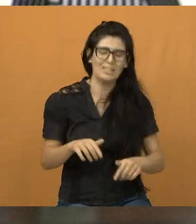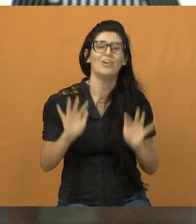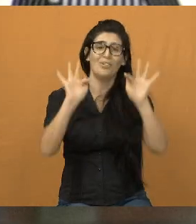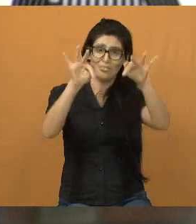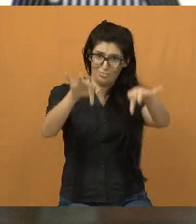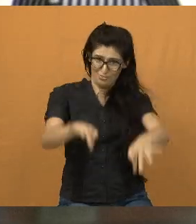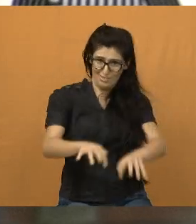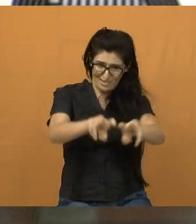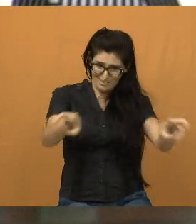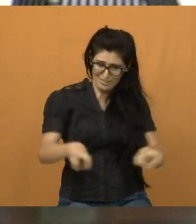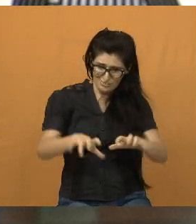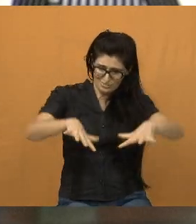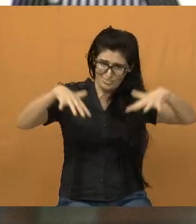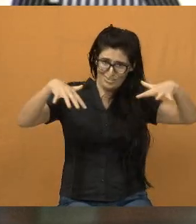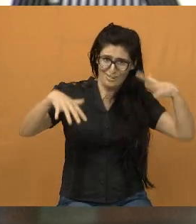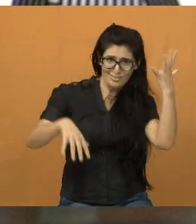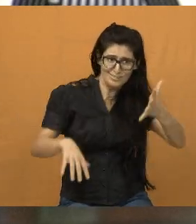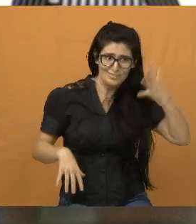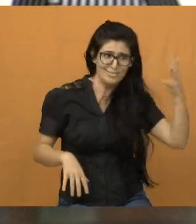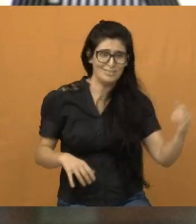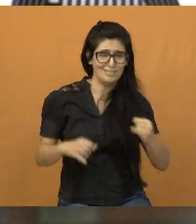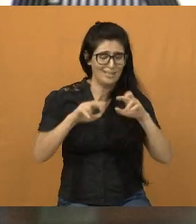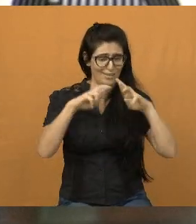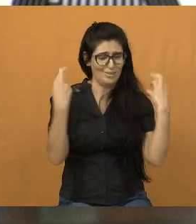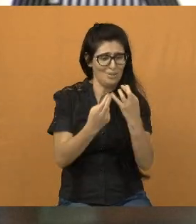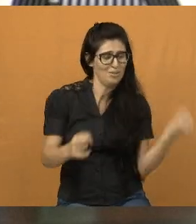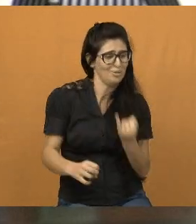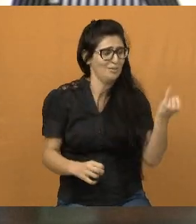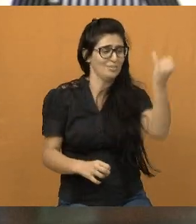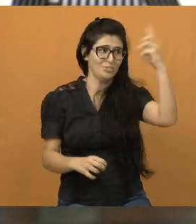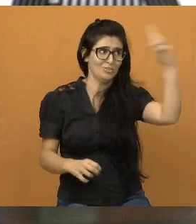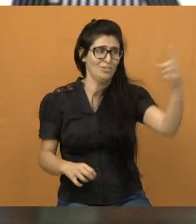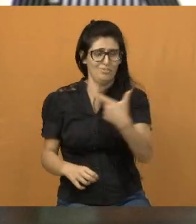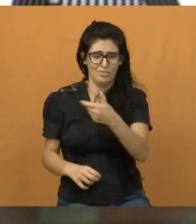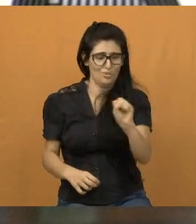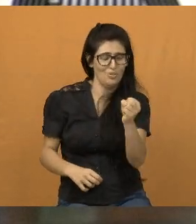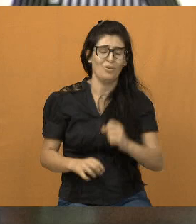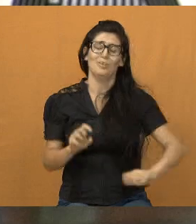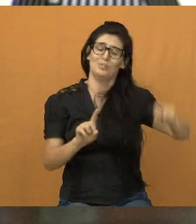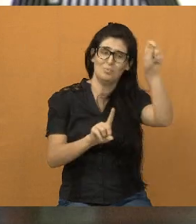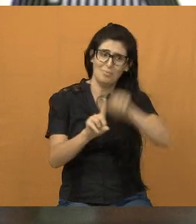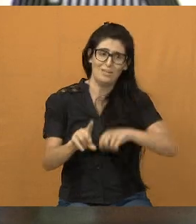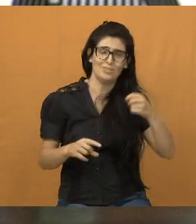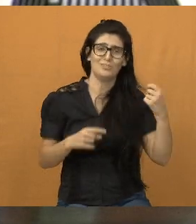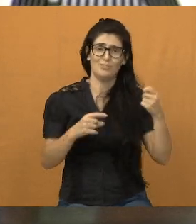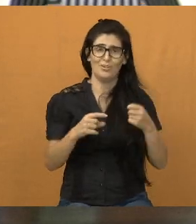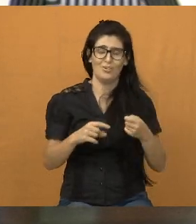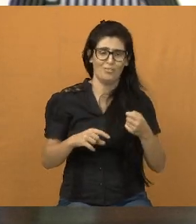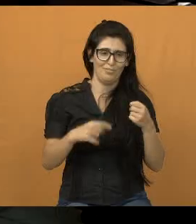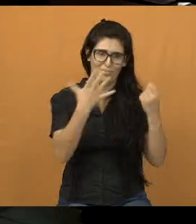encerrada essa audiência pública nessa data de 28 de fevereiro de 2018.